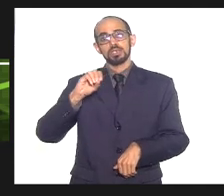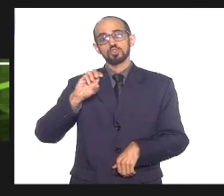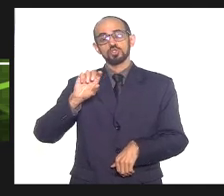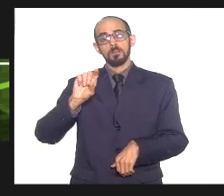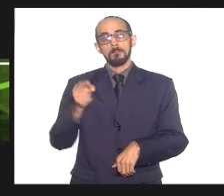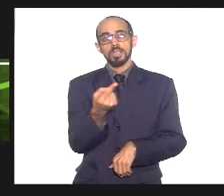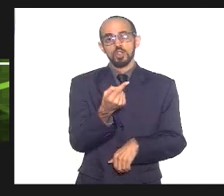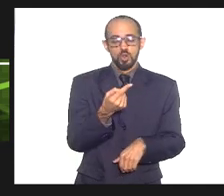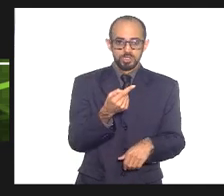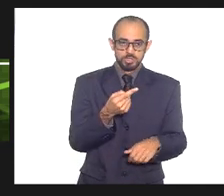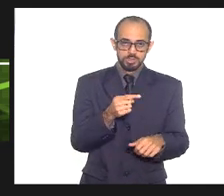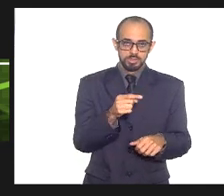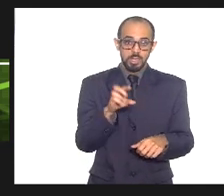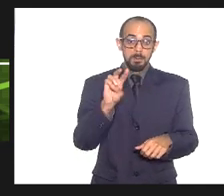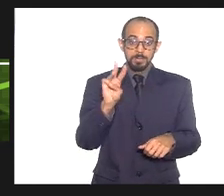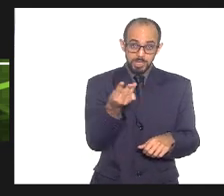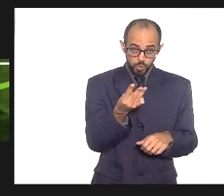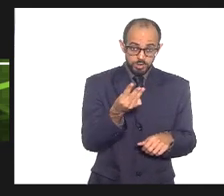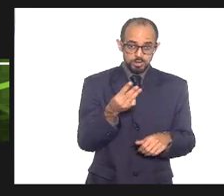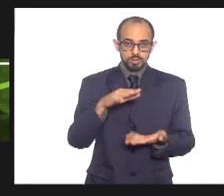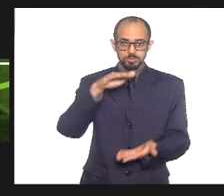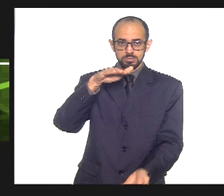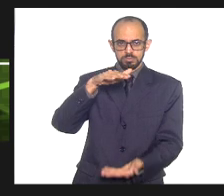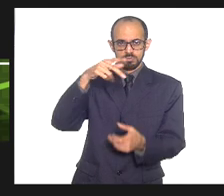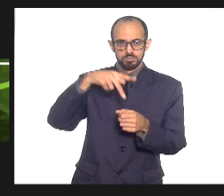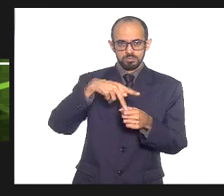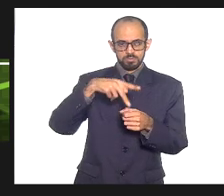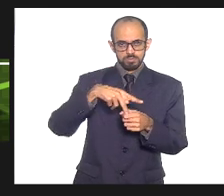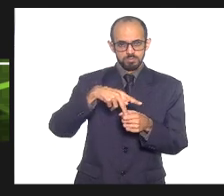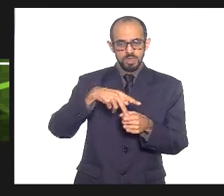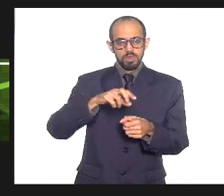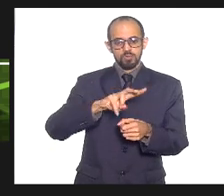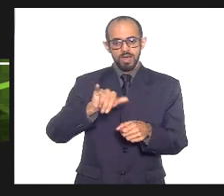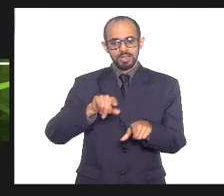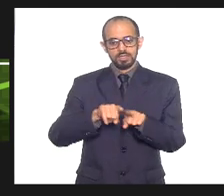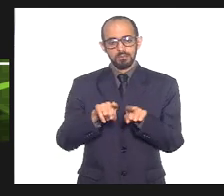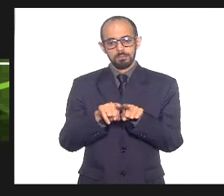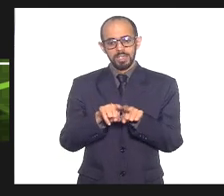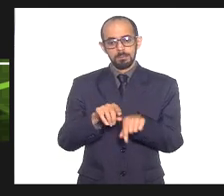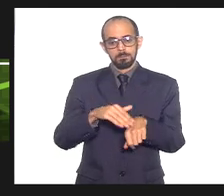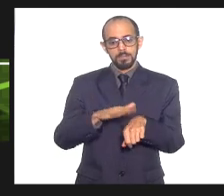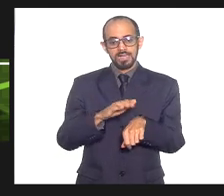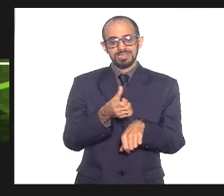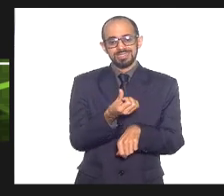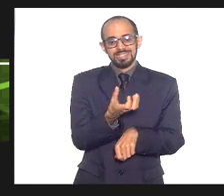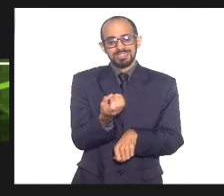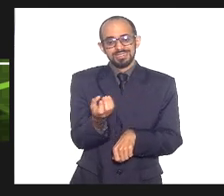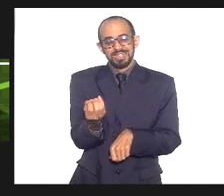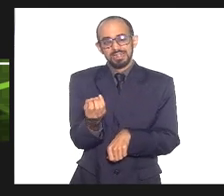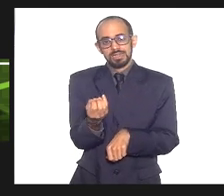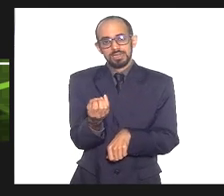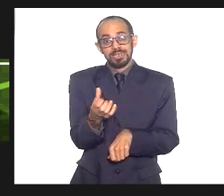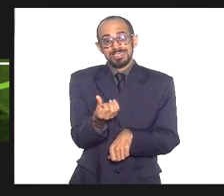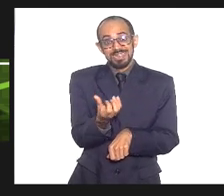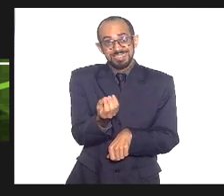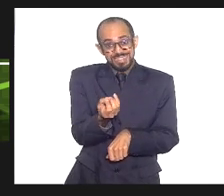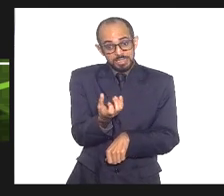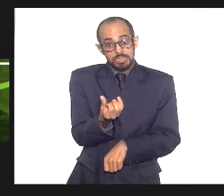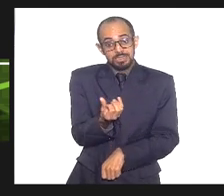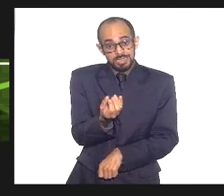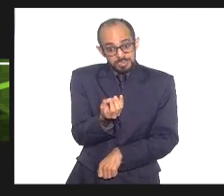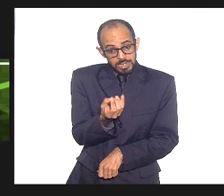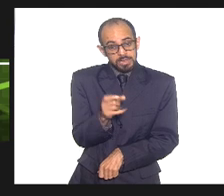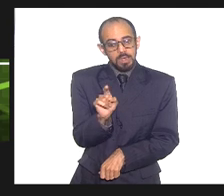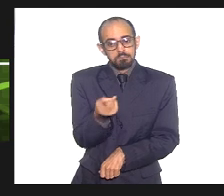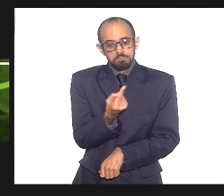esta plataforma também vai alavancar a produção em até 60 mil barris por dia. Importante reforçar que não se trata de 100 mil mais 60